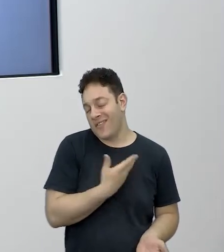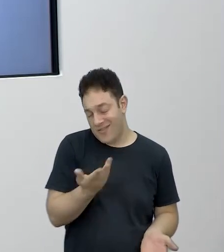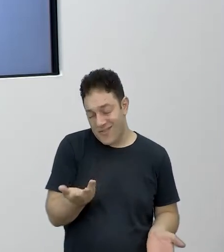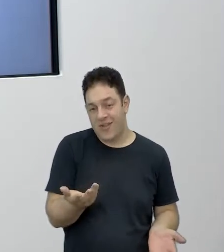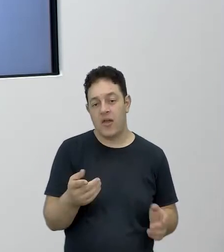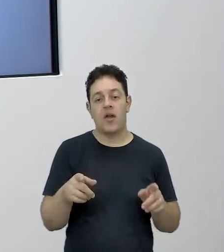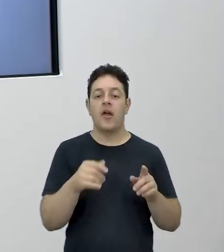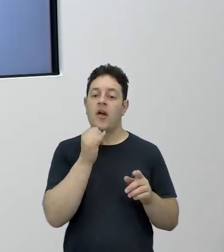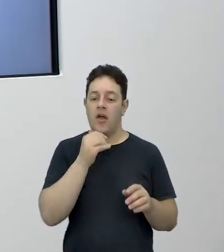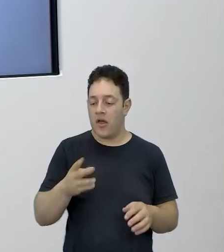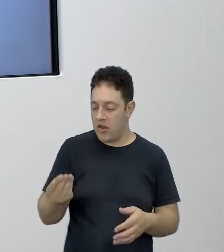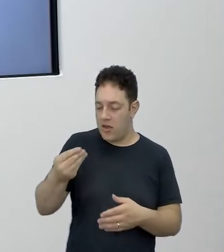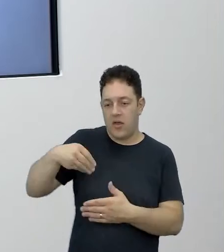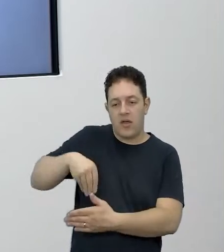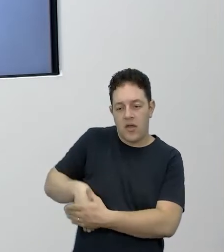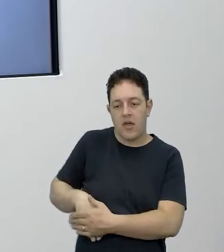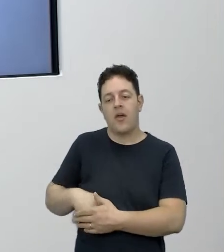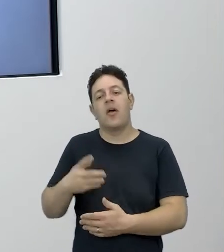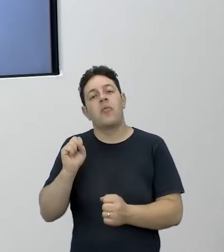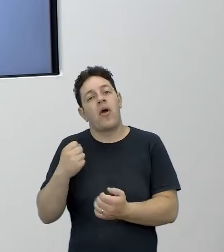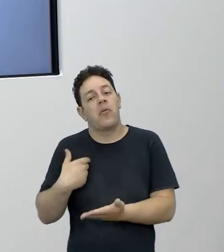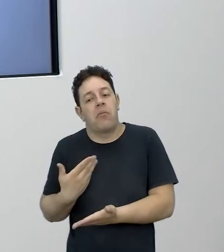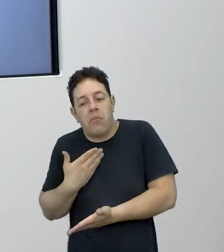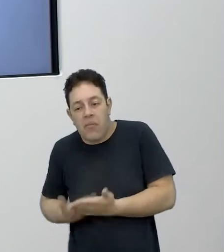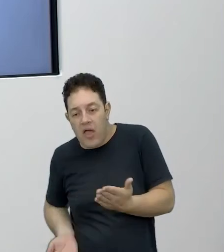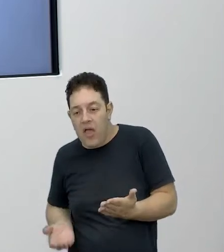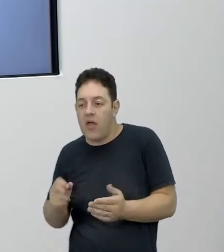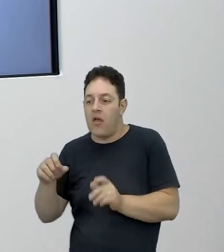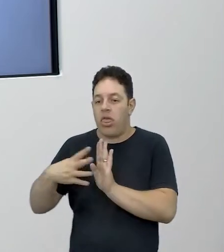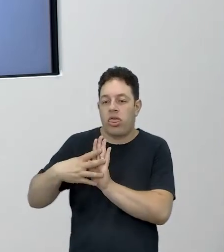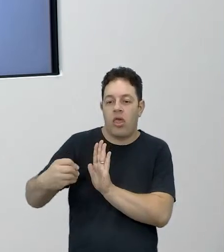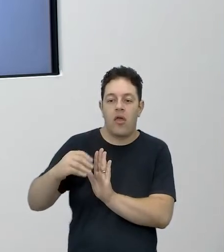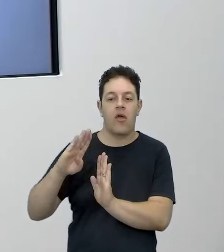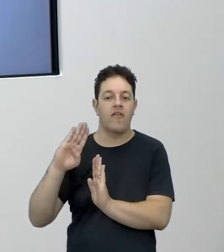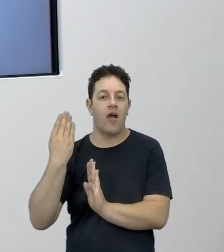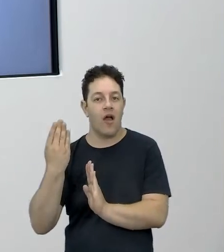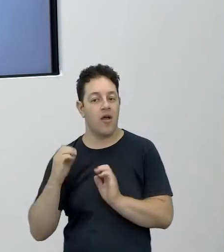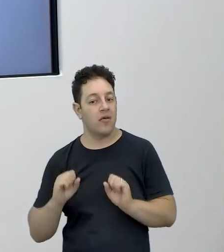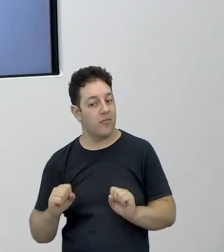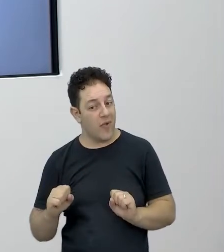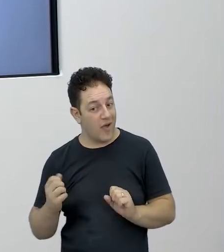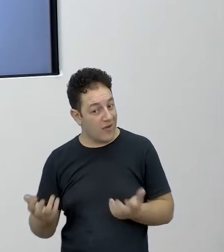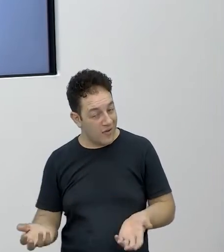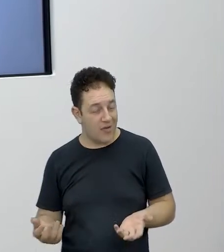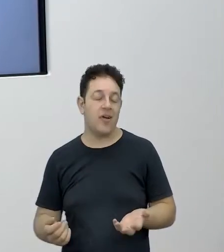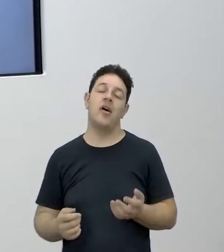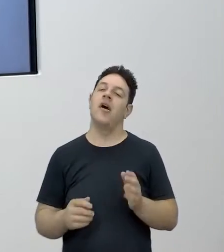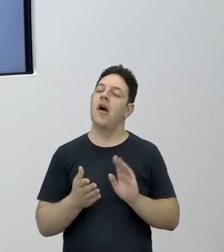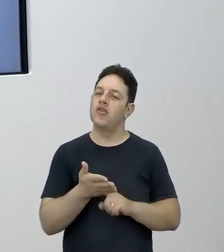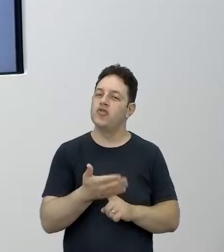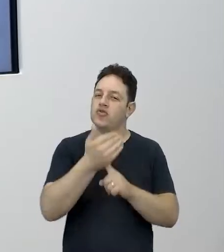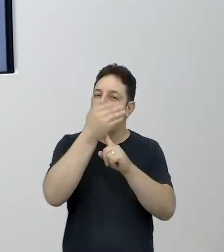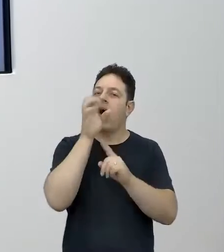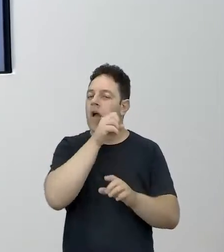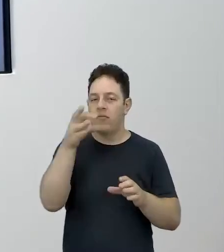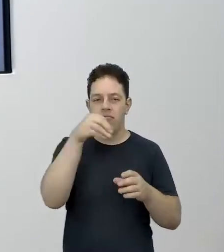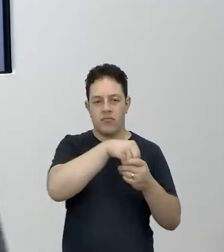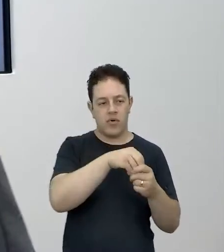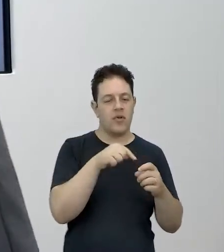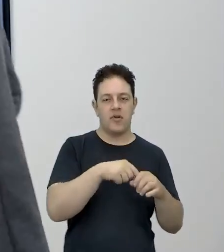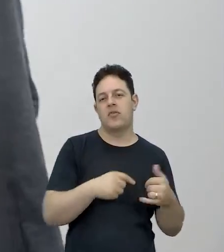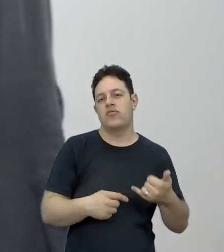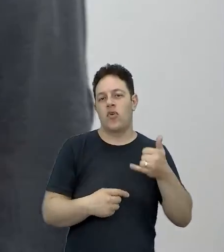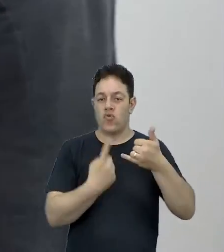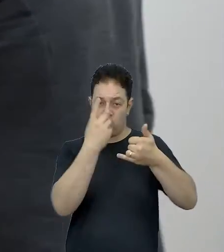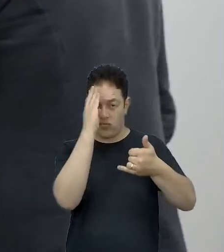O documento físico é sempre mais passível de perca e de falsificação. Então, é algo tecnológico bem-vindo. Mas vamos voltar